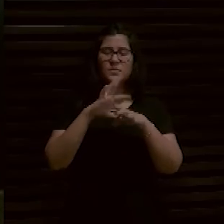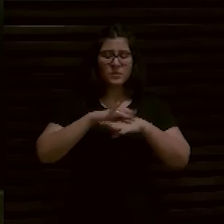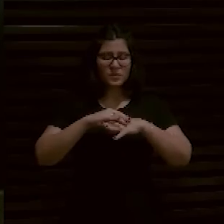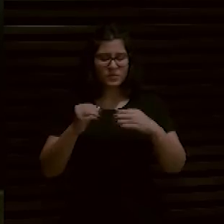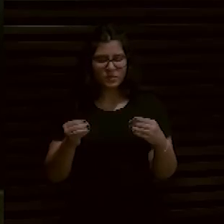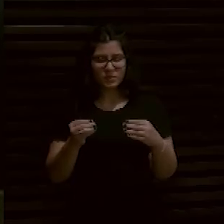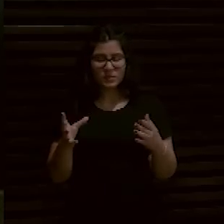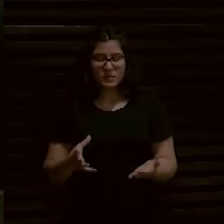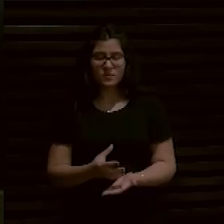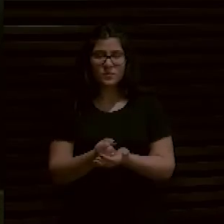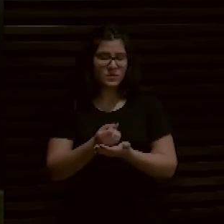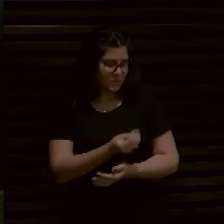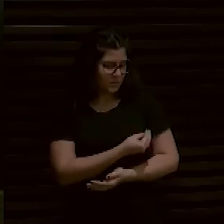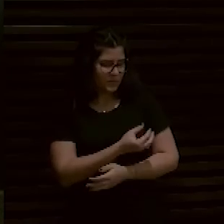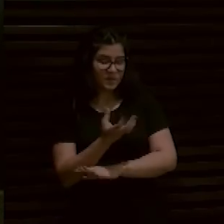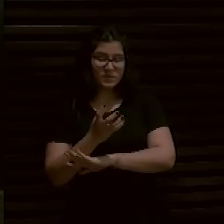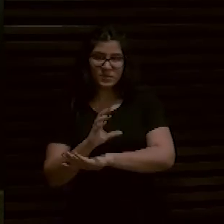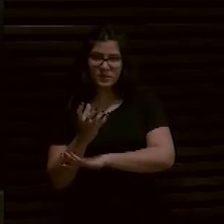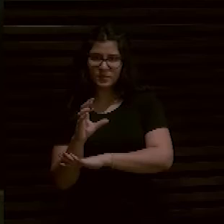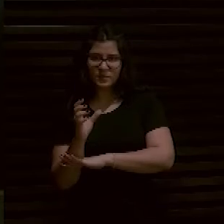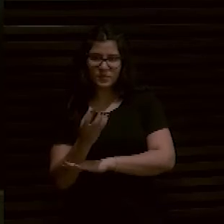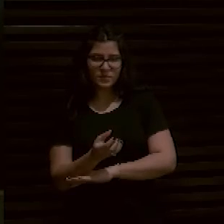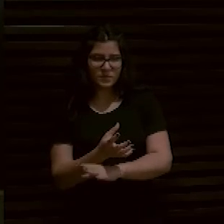sua vida de arbusto no deserto.